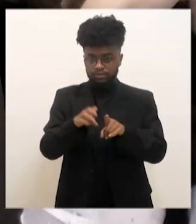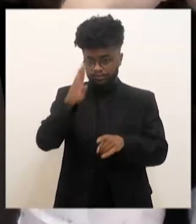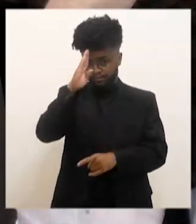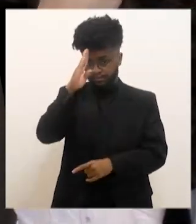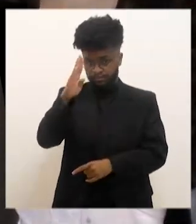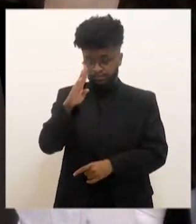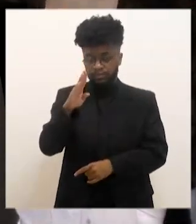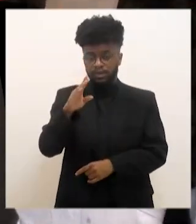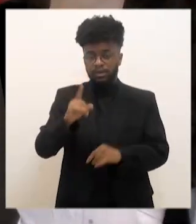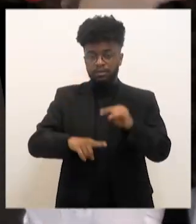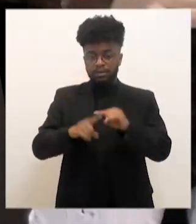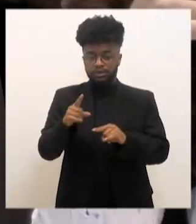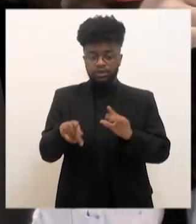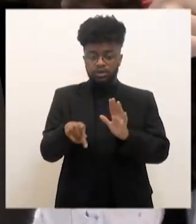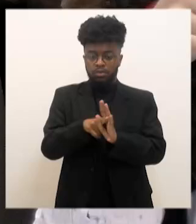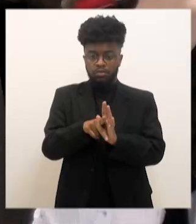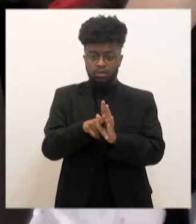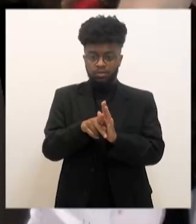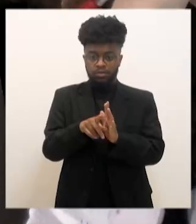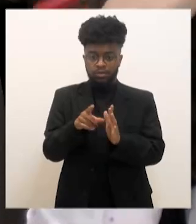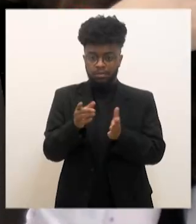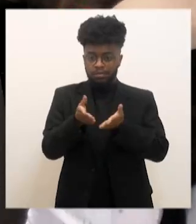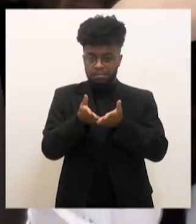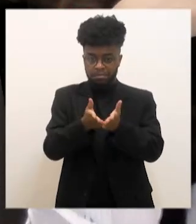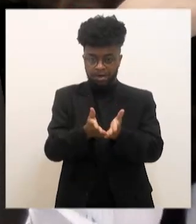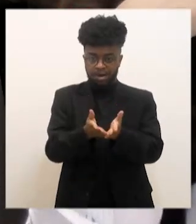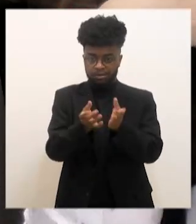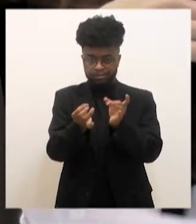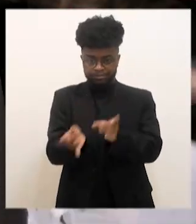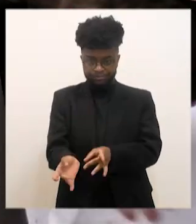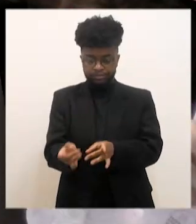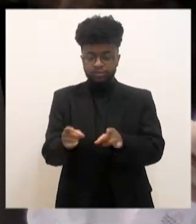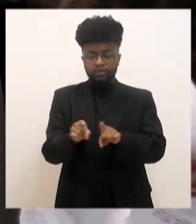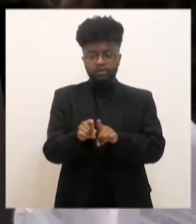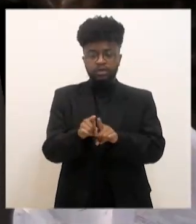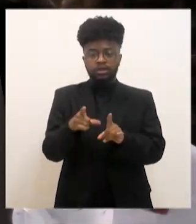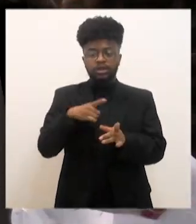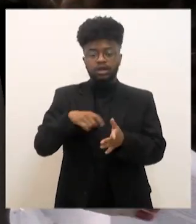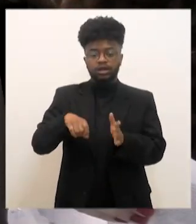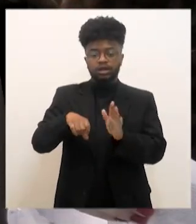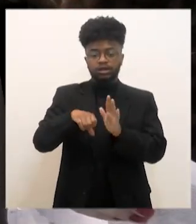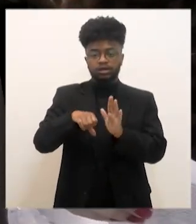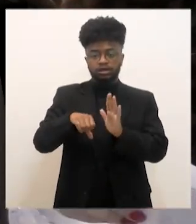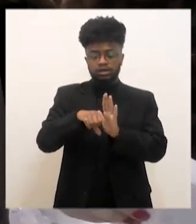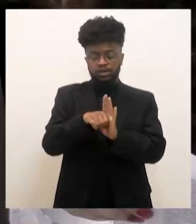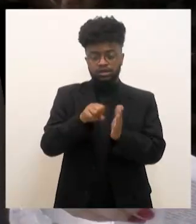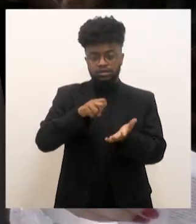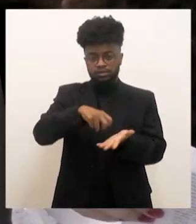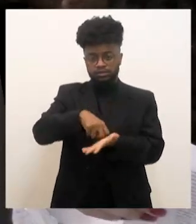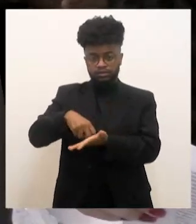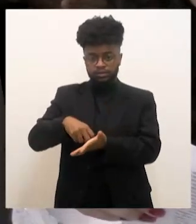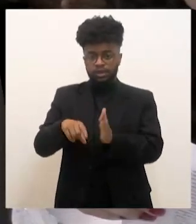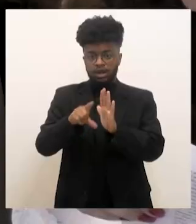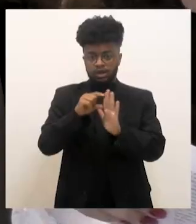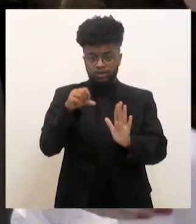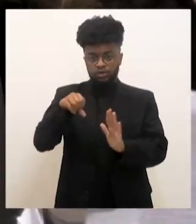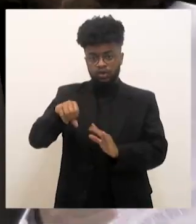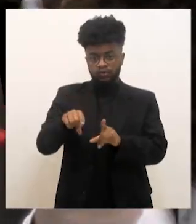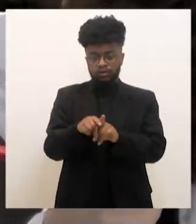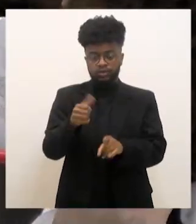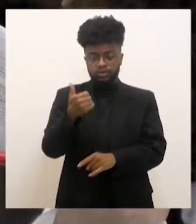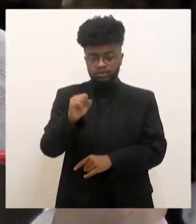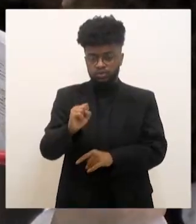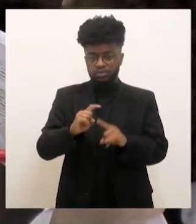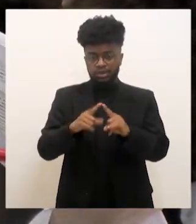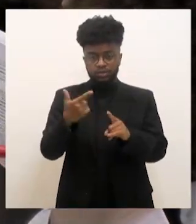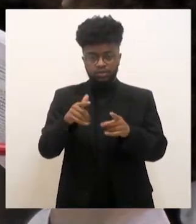as carcaças de embarcações, sob pena de sanções previstas nos artigos 18 e 19 dessa lei, sem prejuízo das